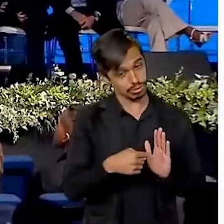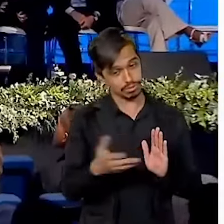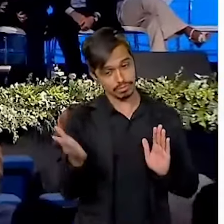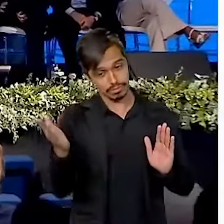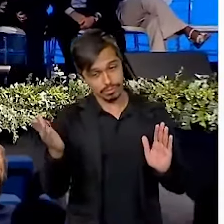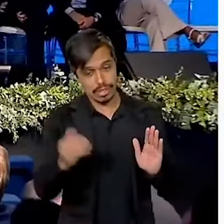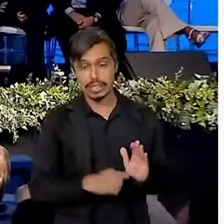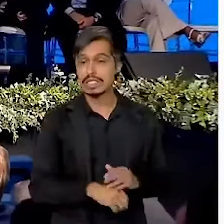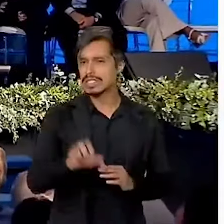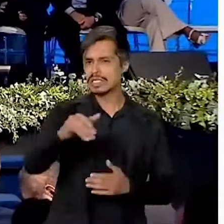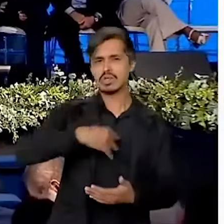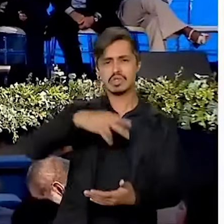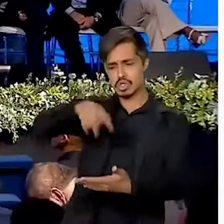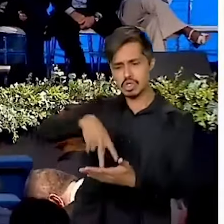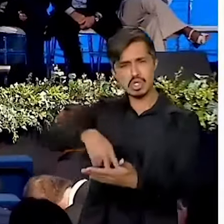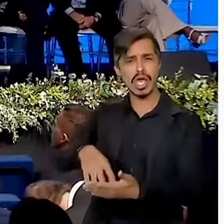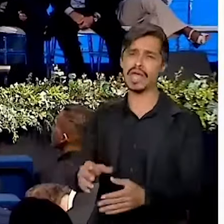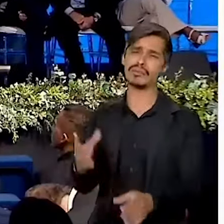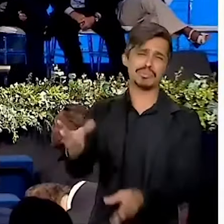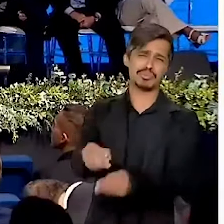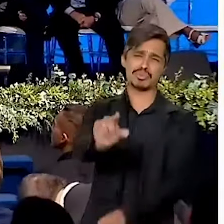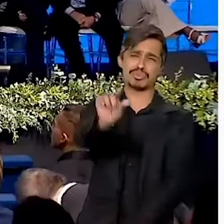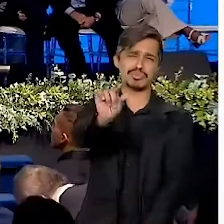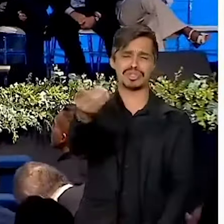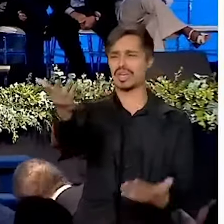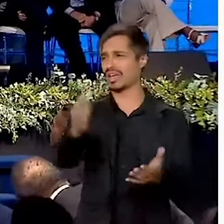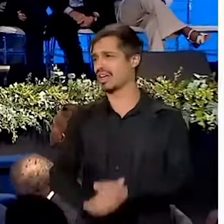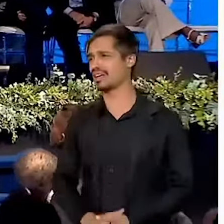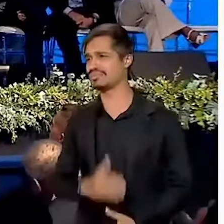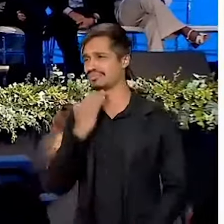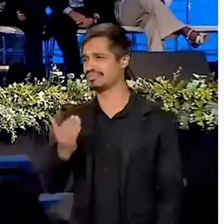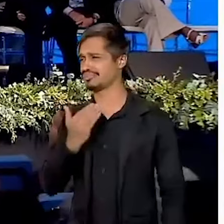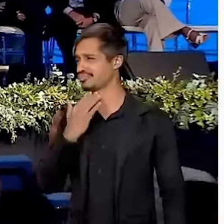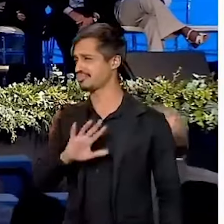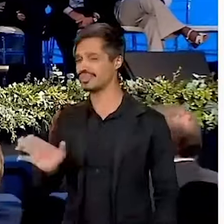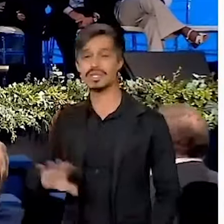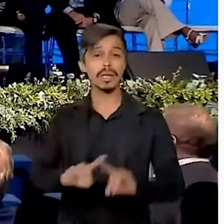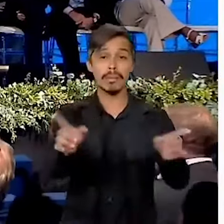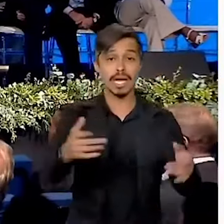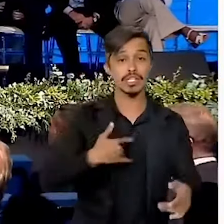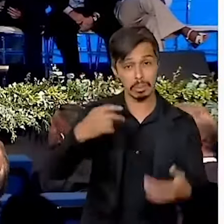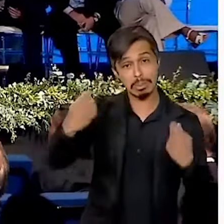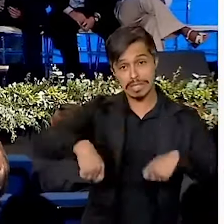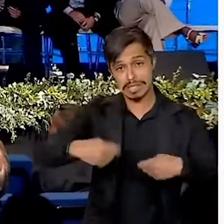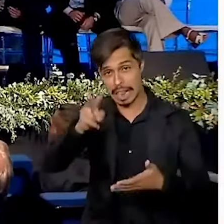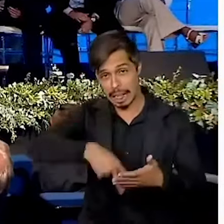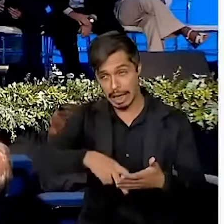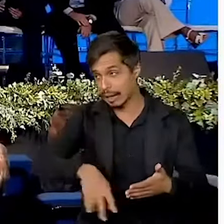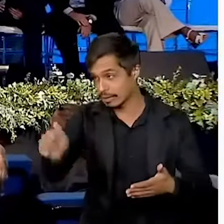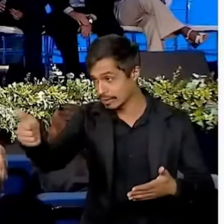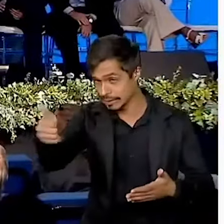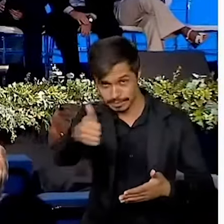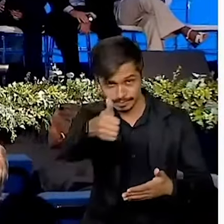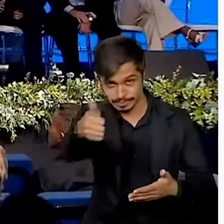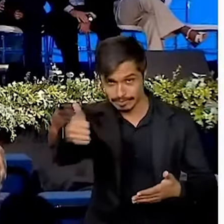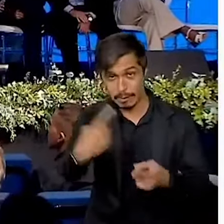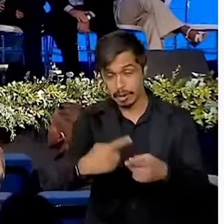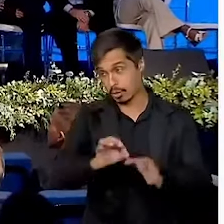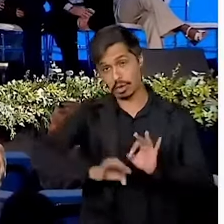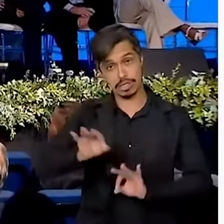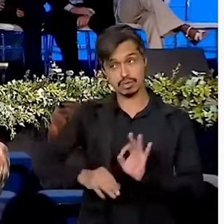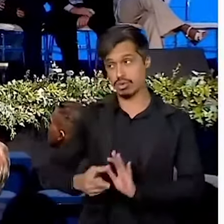Não, se eu fosse só ler isso aqui, era muito curto. Mas eu também não quero deixar de ler o que foi preparado